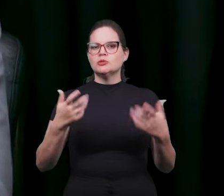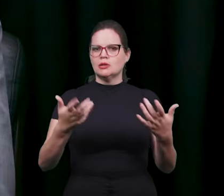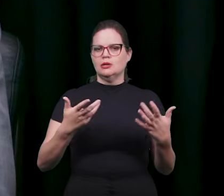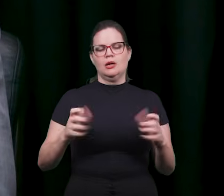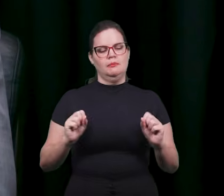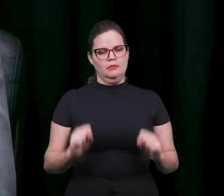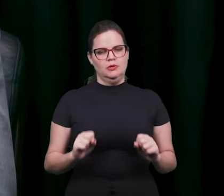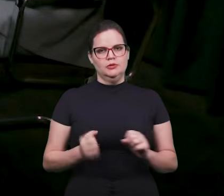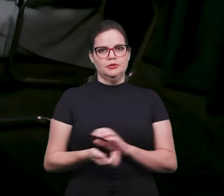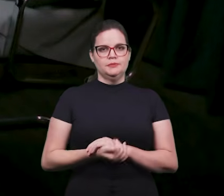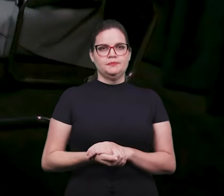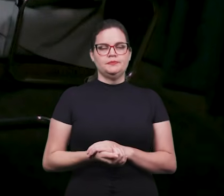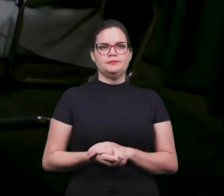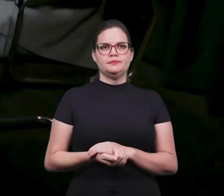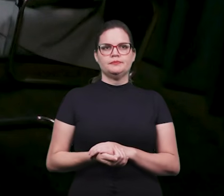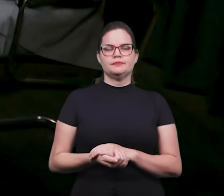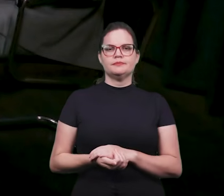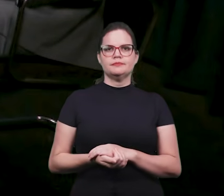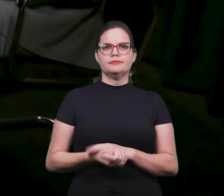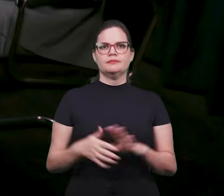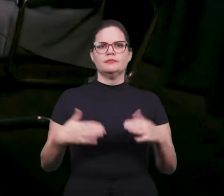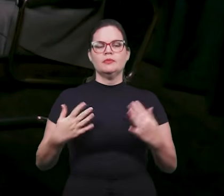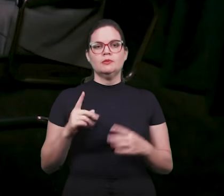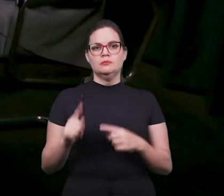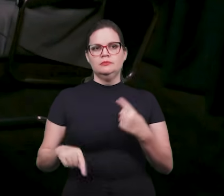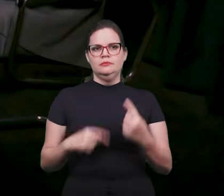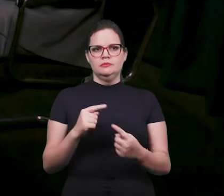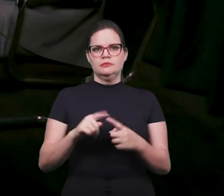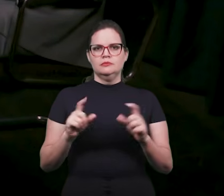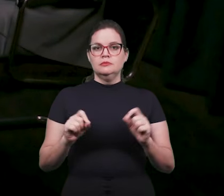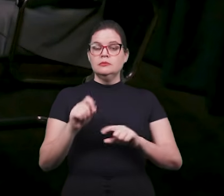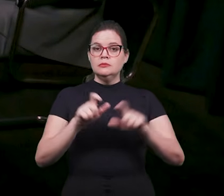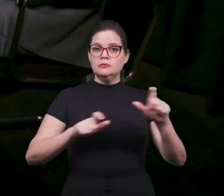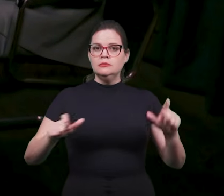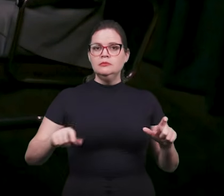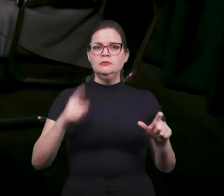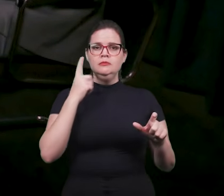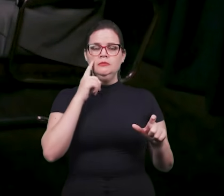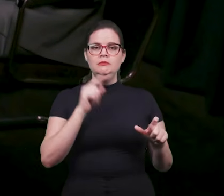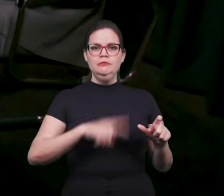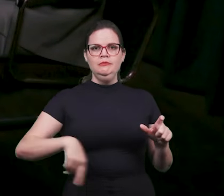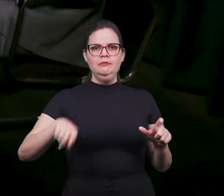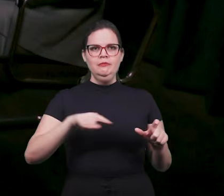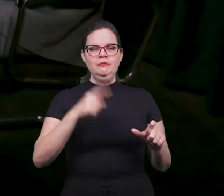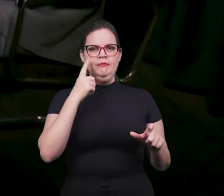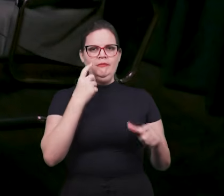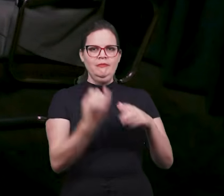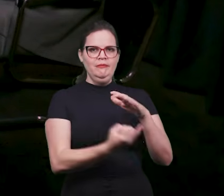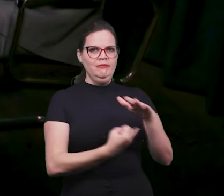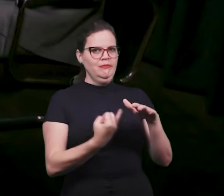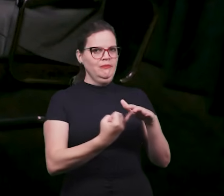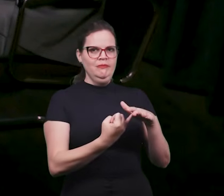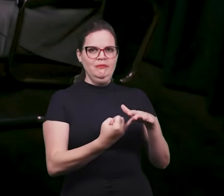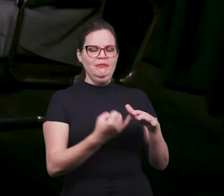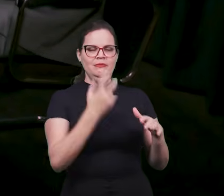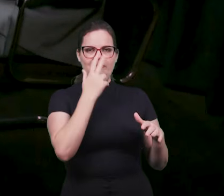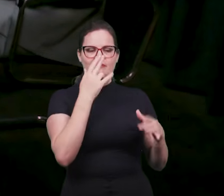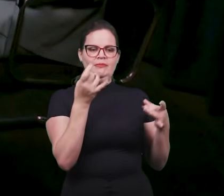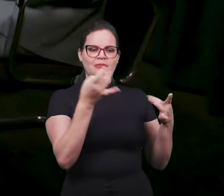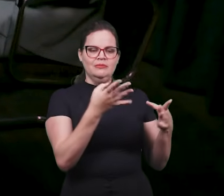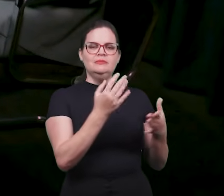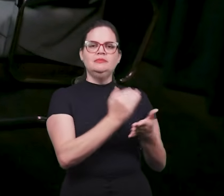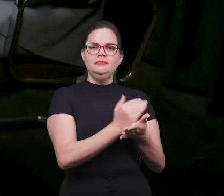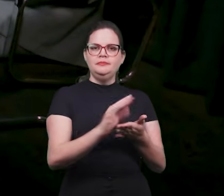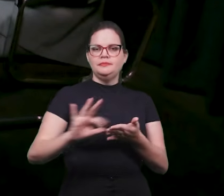pequeno empresário. Então, doutor Isaías, o objetivo é fazer com que as pessoas elas venham deixar, né, no caso, a informalidade, né,